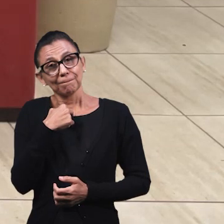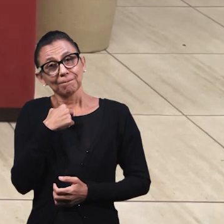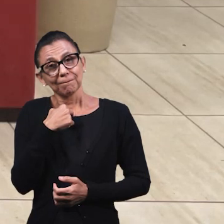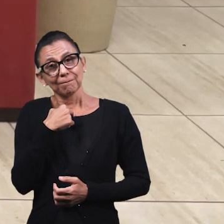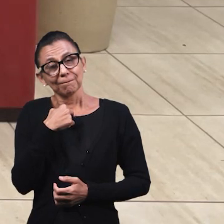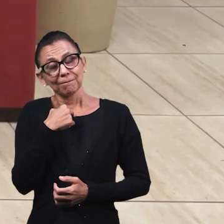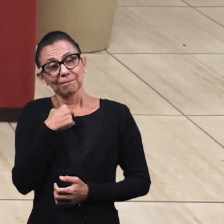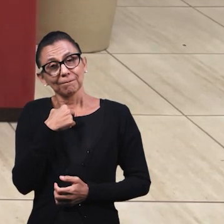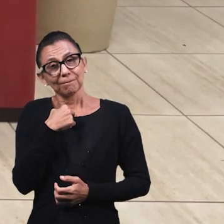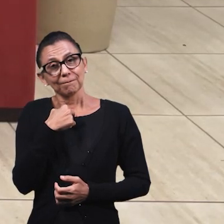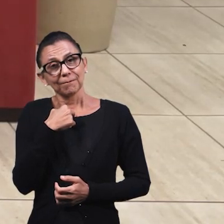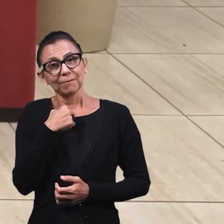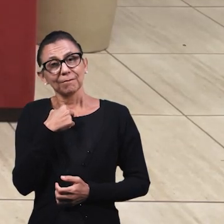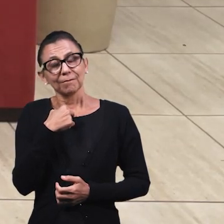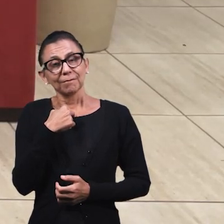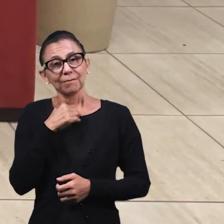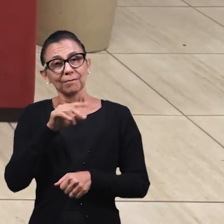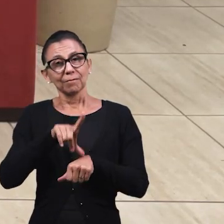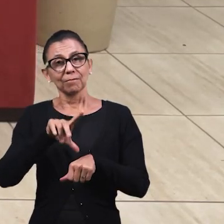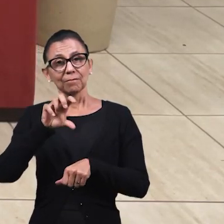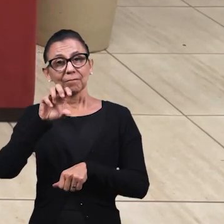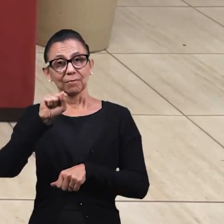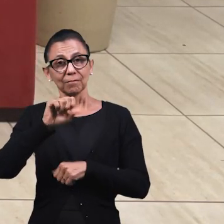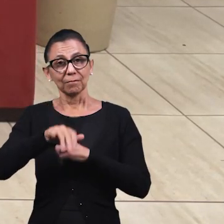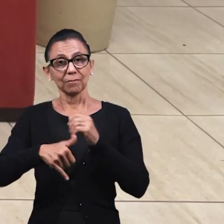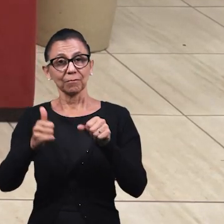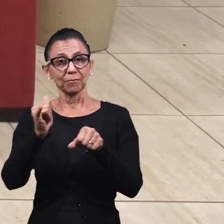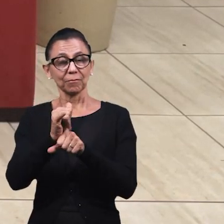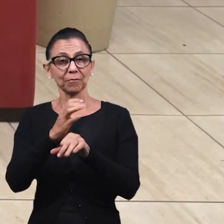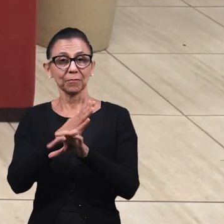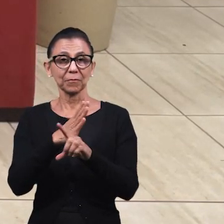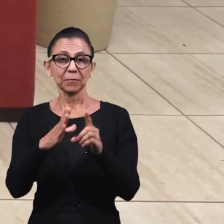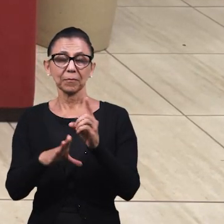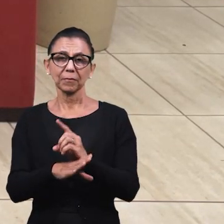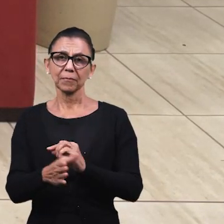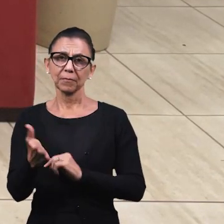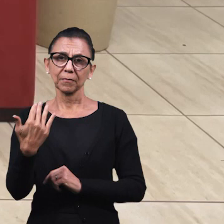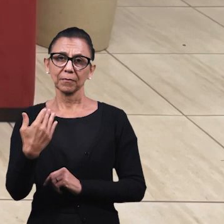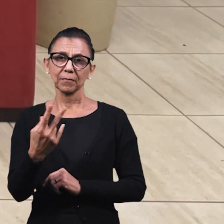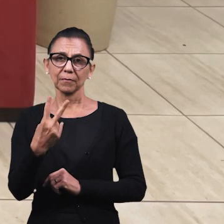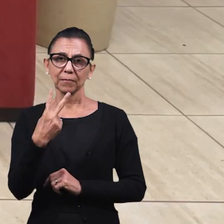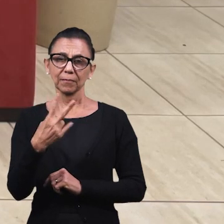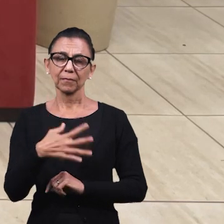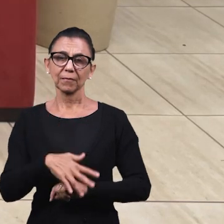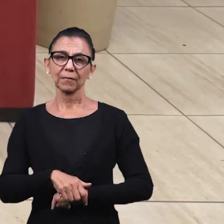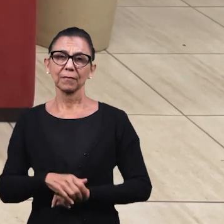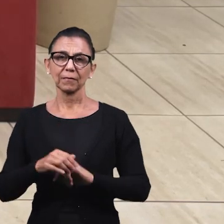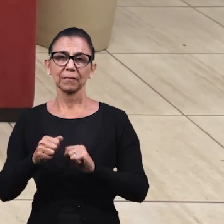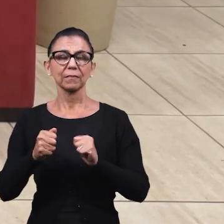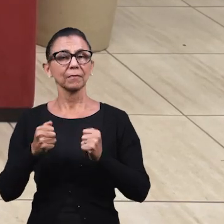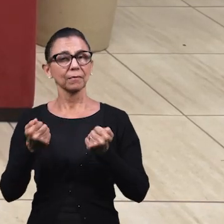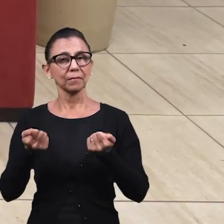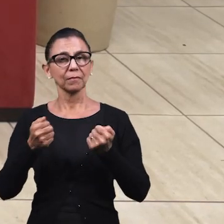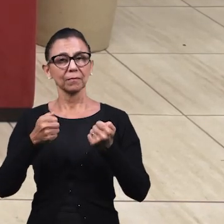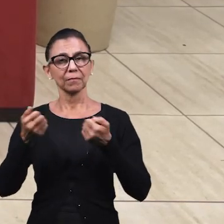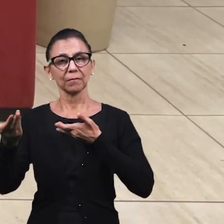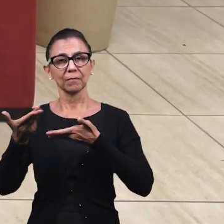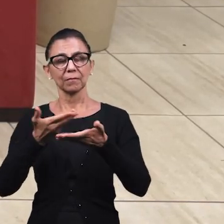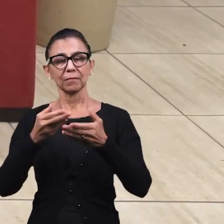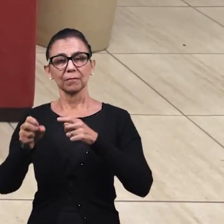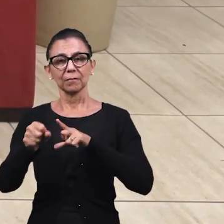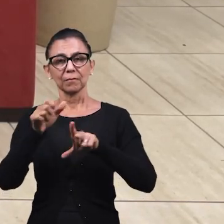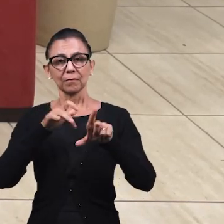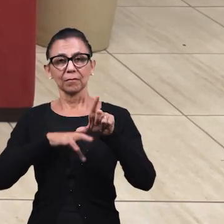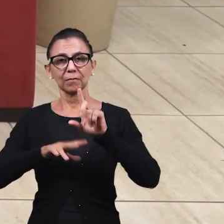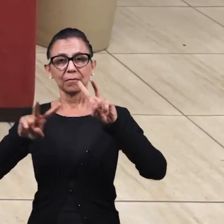forma, às 20 horas temos o nosso culto também pelo nosso canal no YouTube. Você também pode participar e enviar o link para